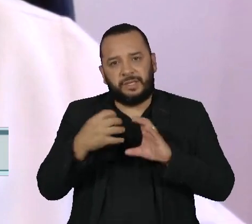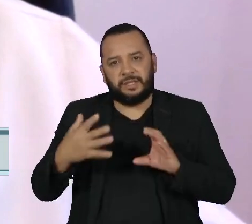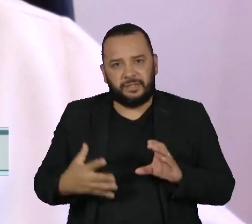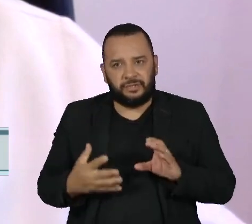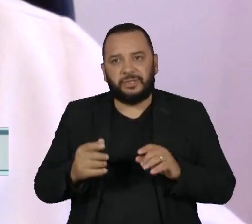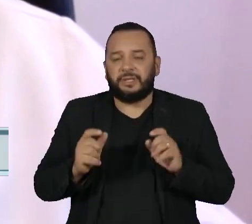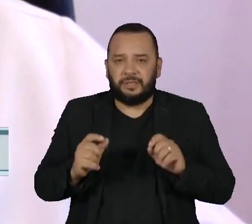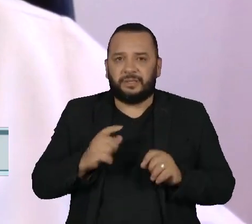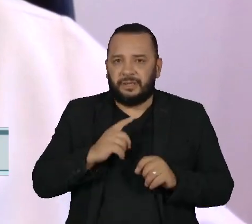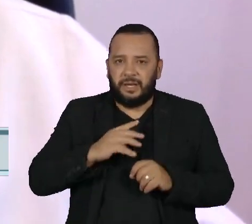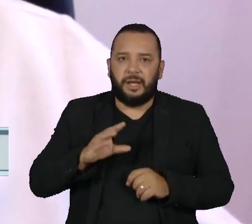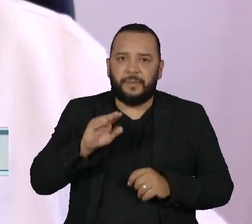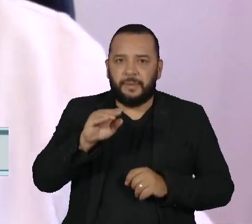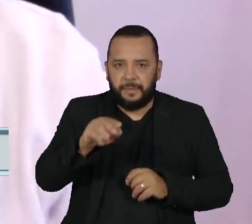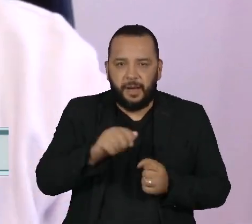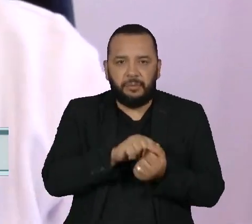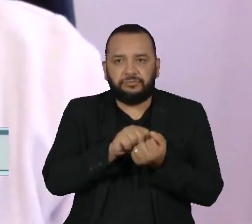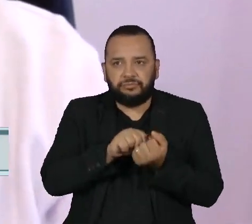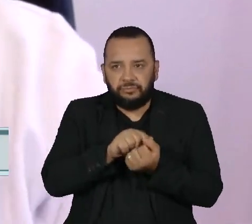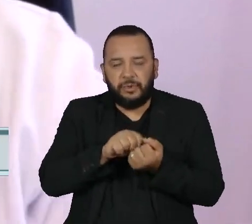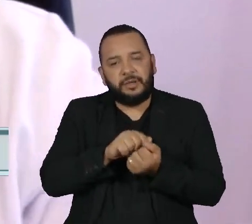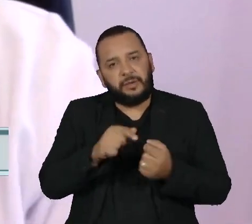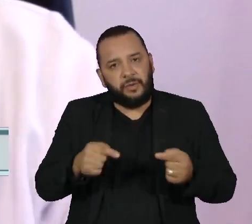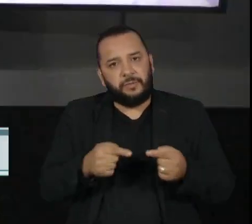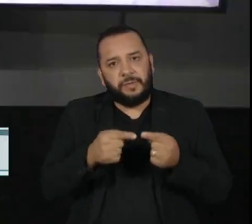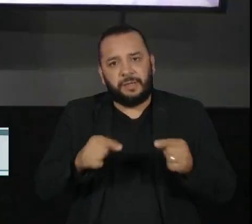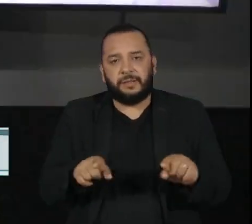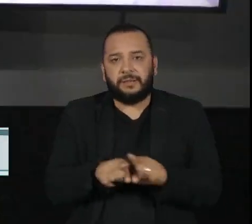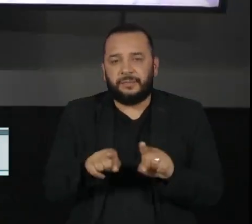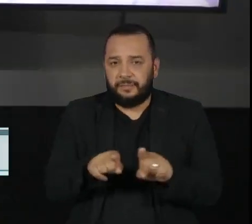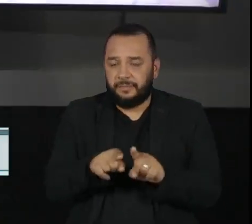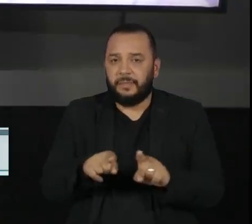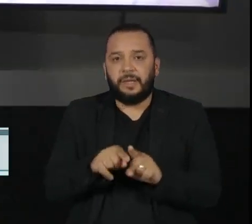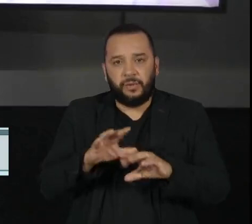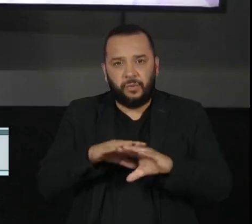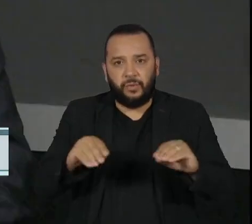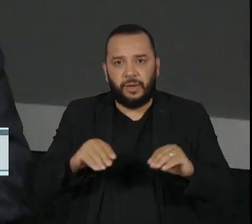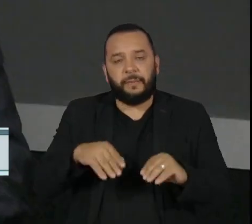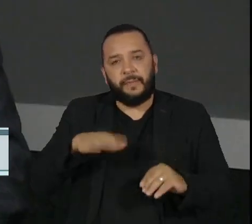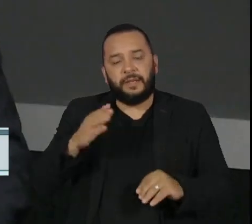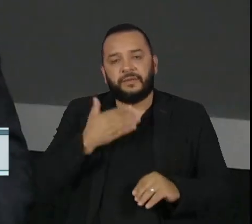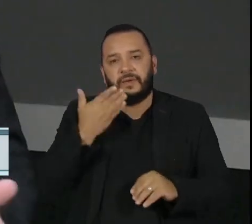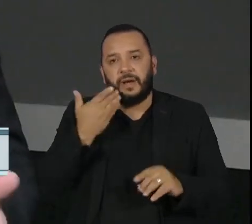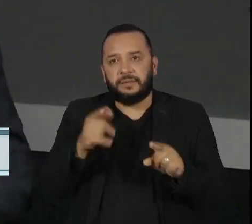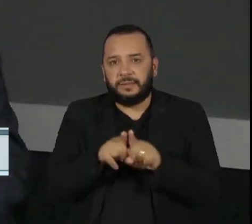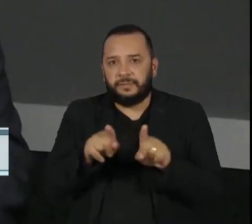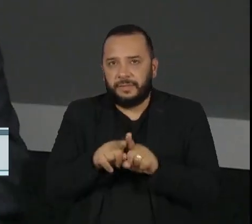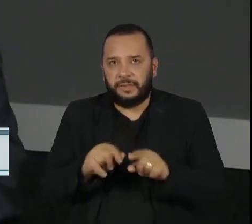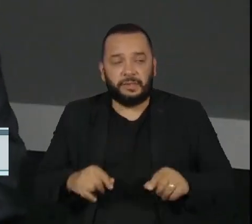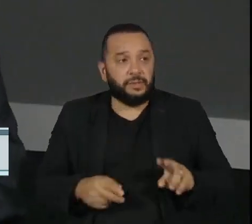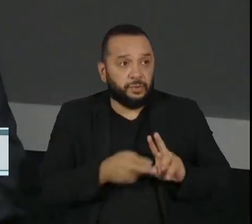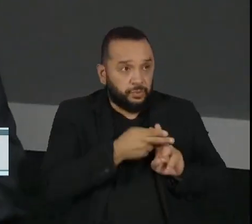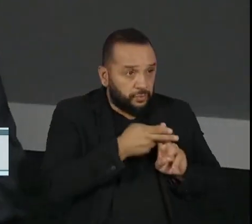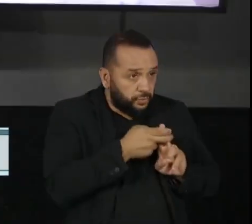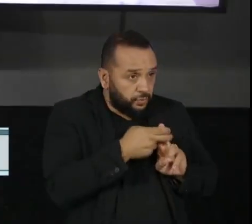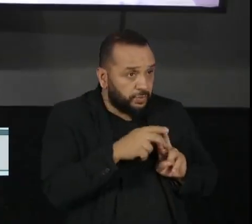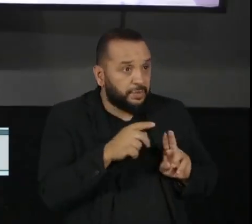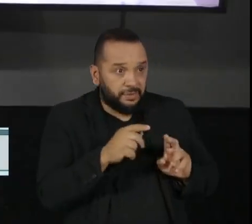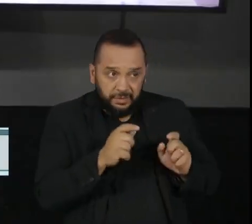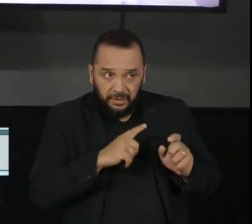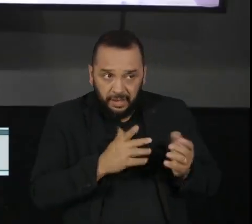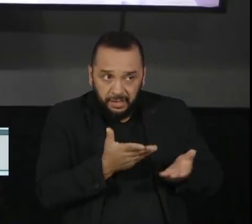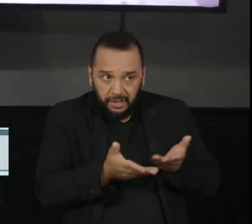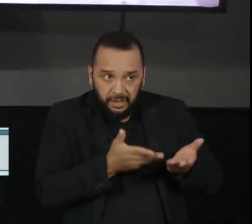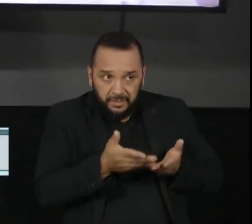ressecção mais adequada e uma reabilitação mais fácil também. Doutor, e o SUS está preparado para lidar com essa doença?